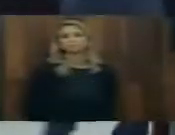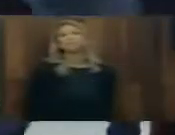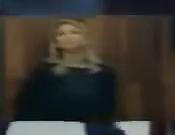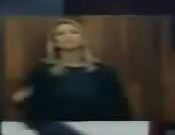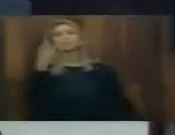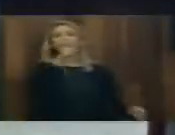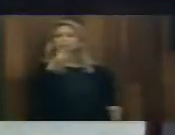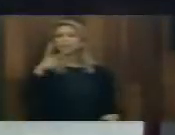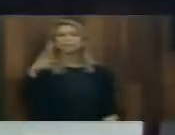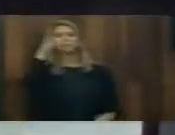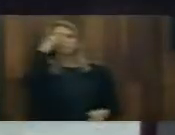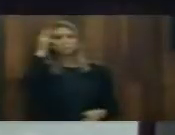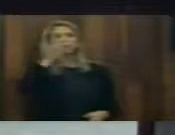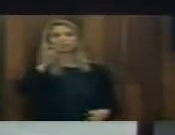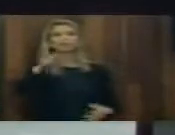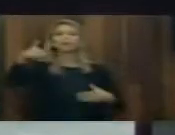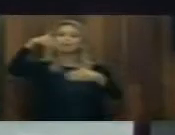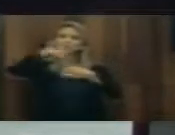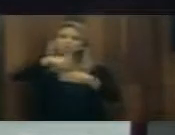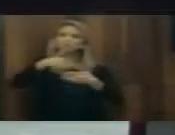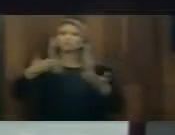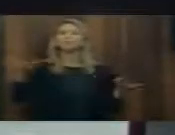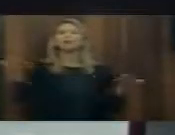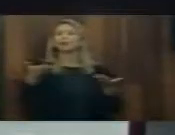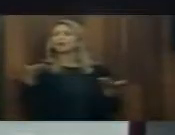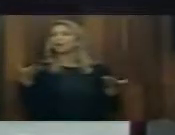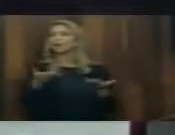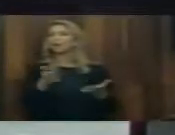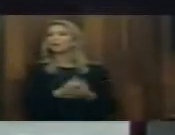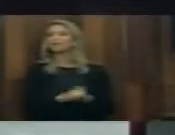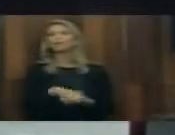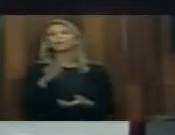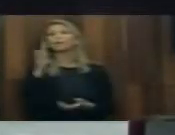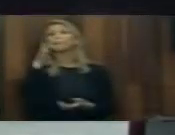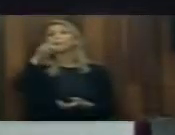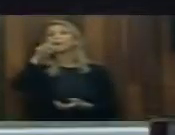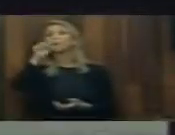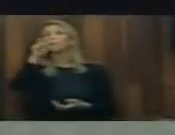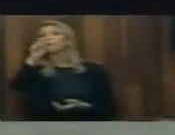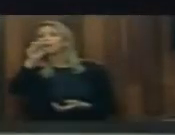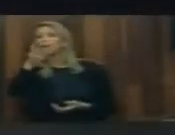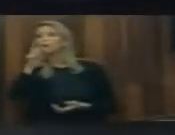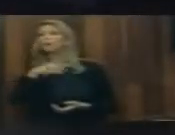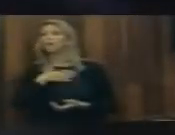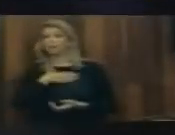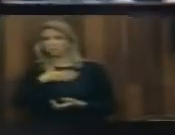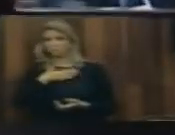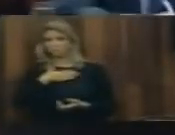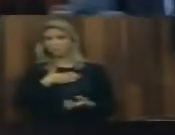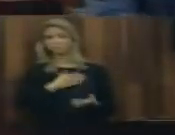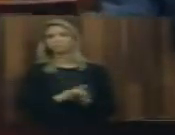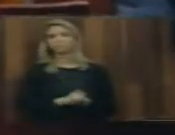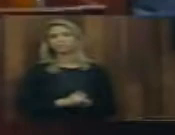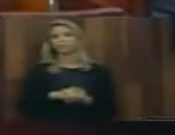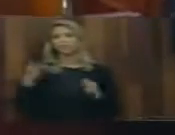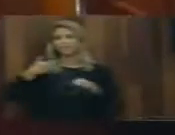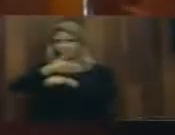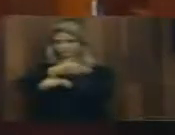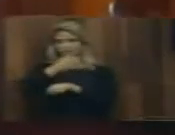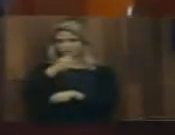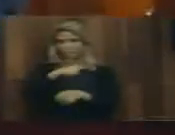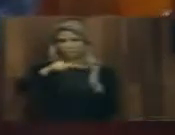Parabéns ao vereador Silvio Loblau. Loblau, eu quando me elegi pela primeira vez,